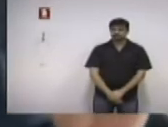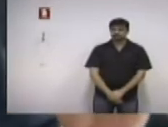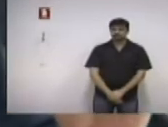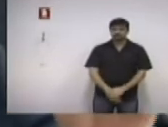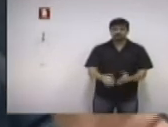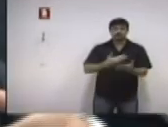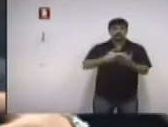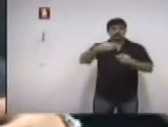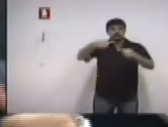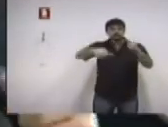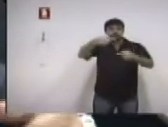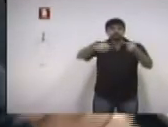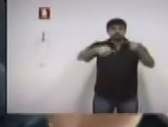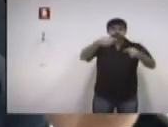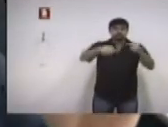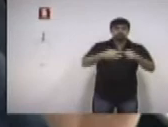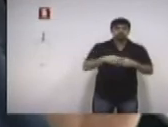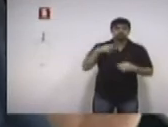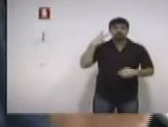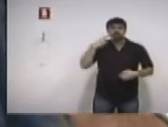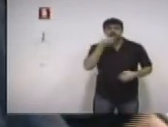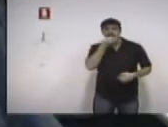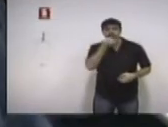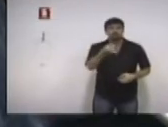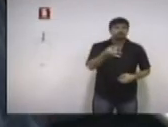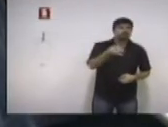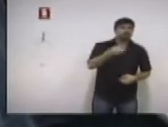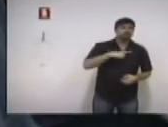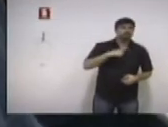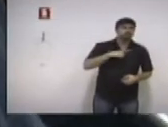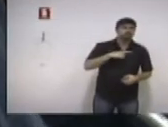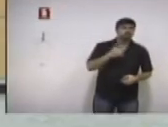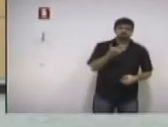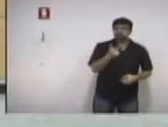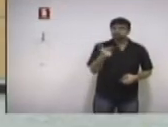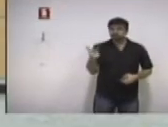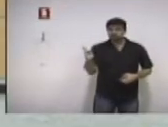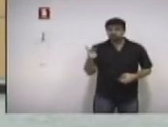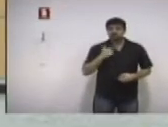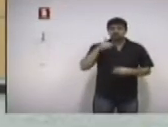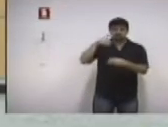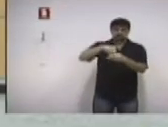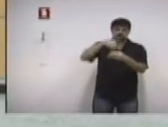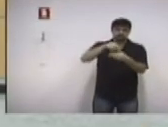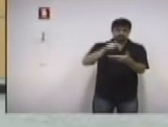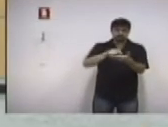o que está em discussão ninguém querendo fazer o da palavra eu coloco em votação